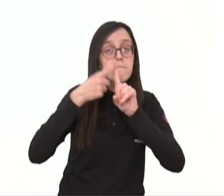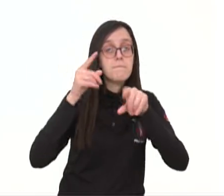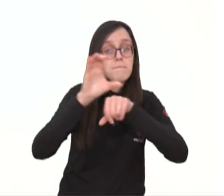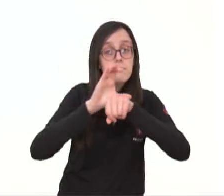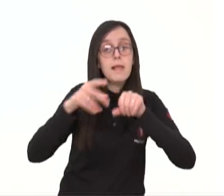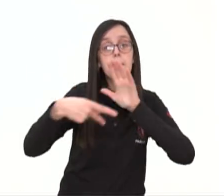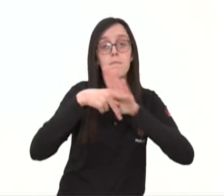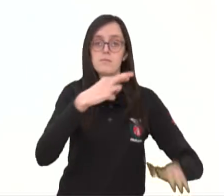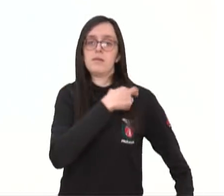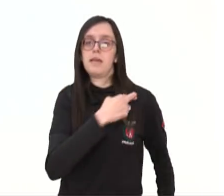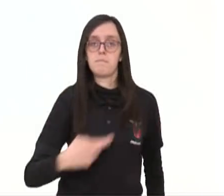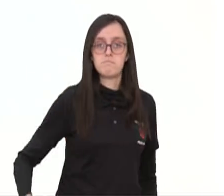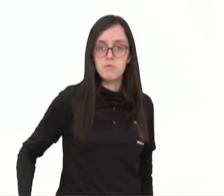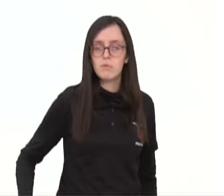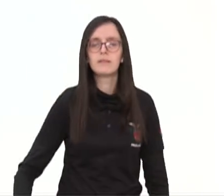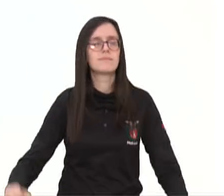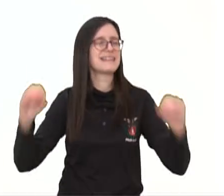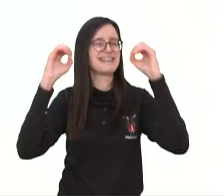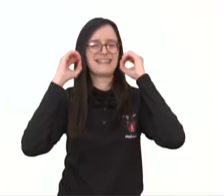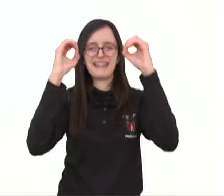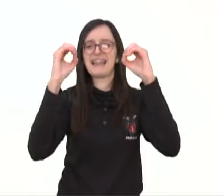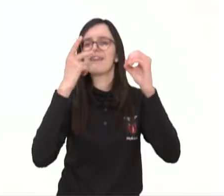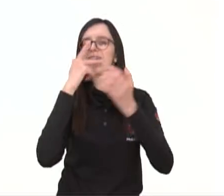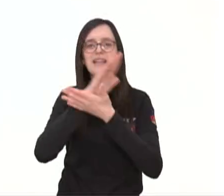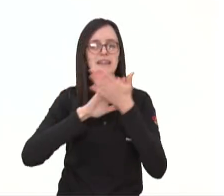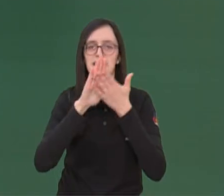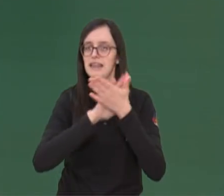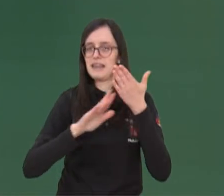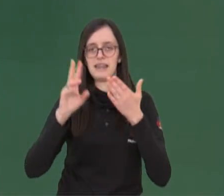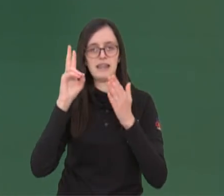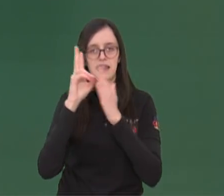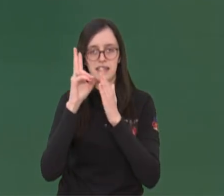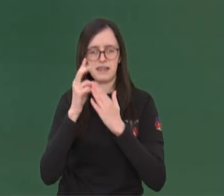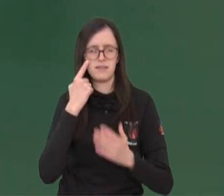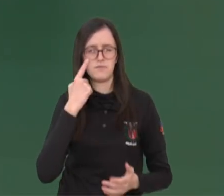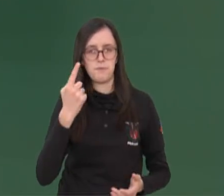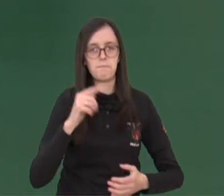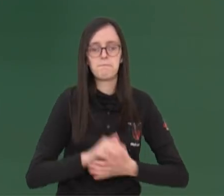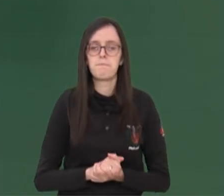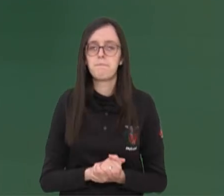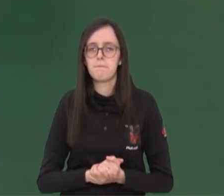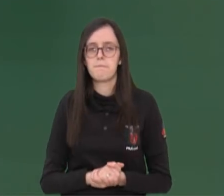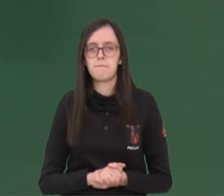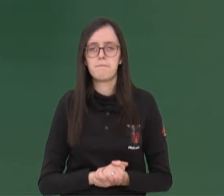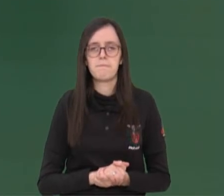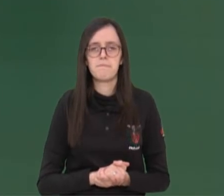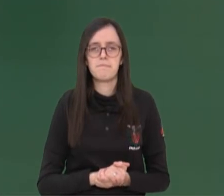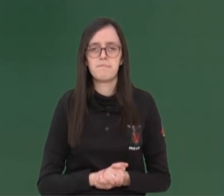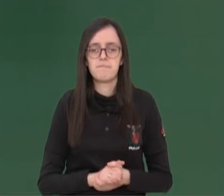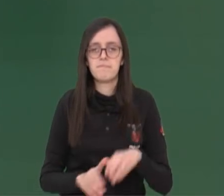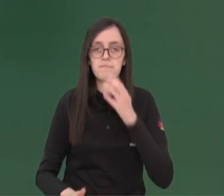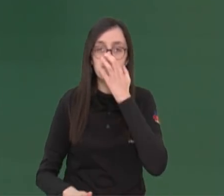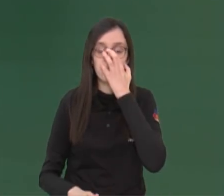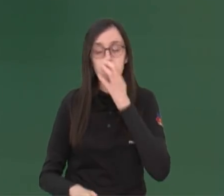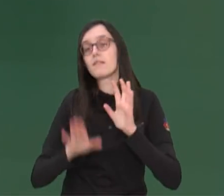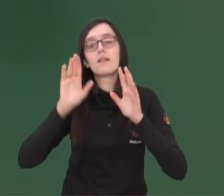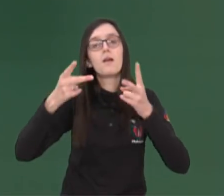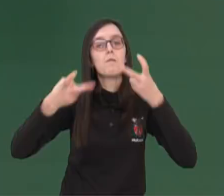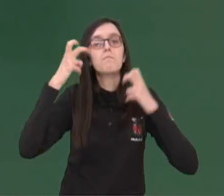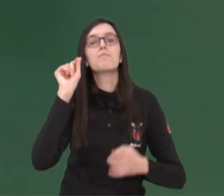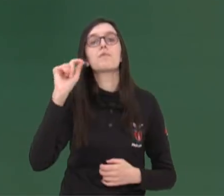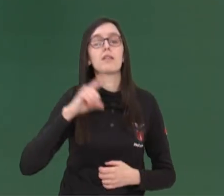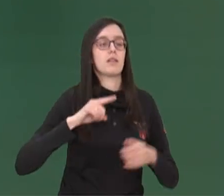da República não cita também os povos indígenas. Olha aí. E ainda, repara